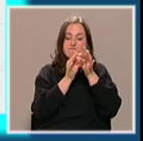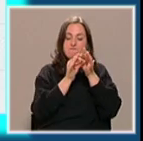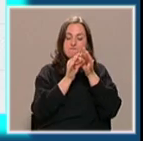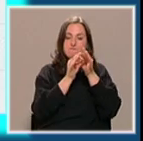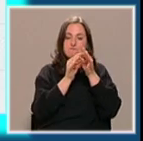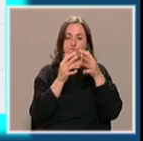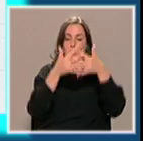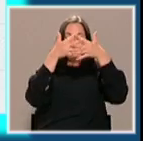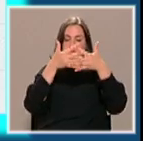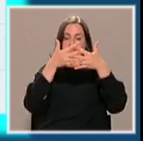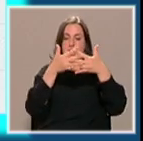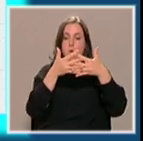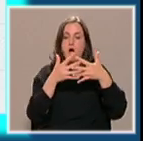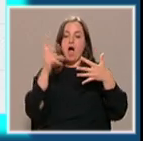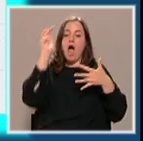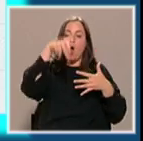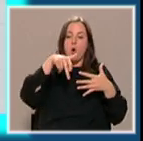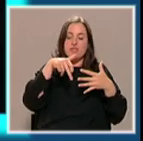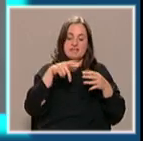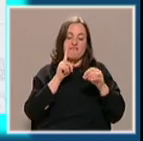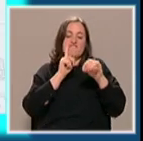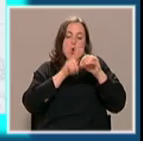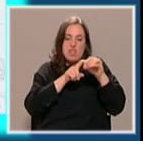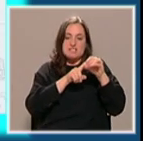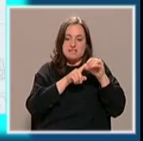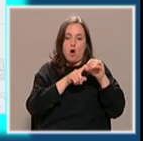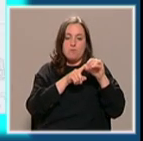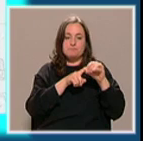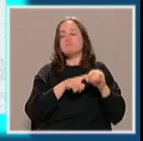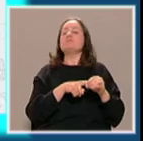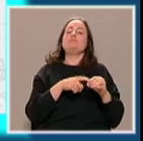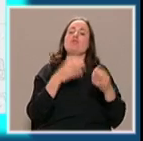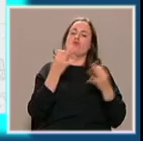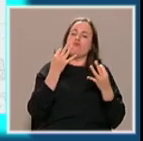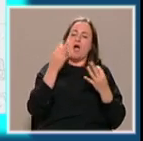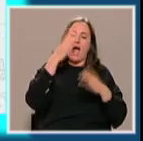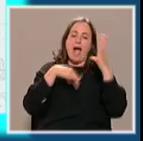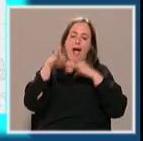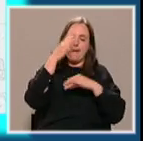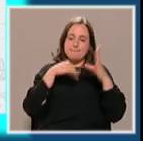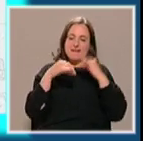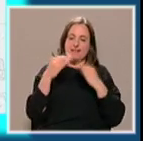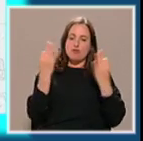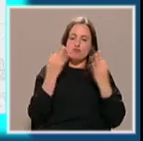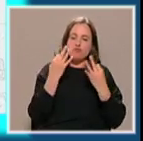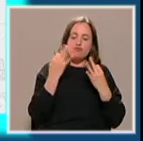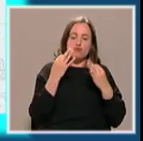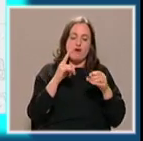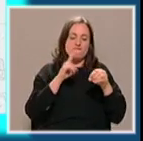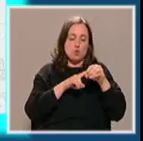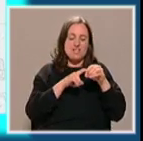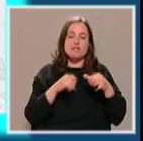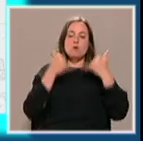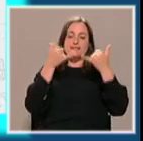forma-se então, ocorre assim a fecundação. Verificamos que, após a fecundação, forma-se